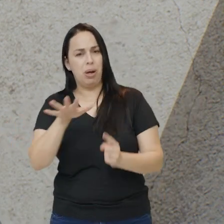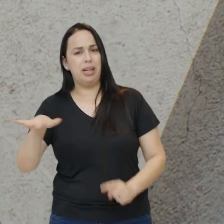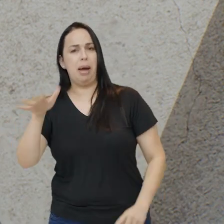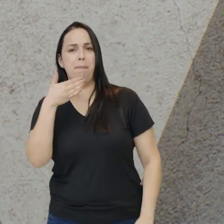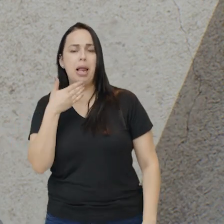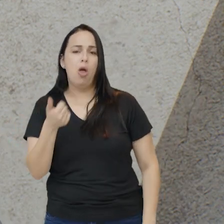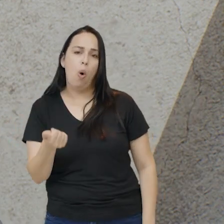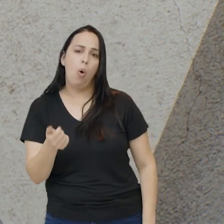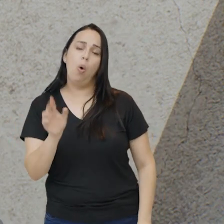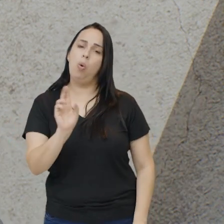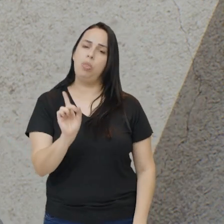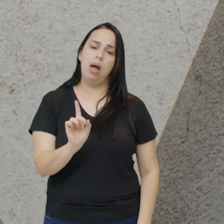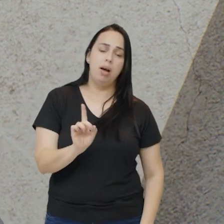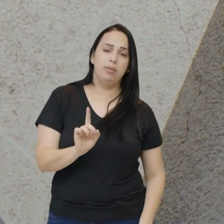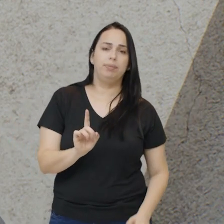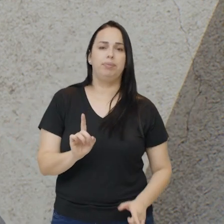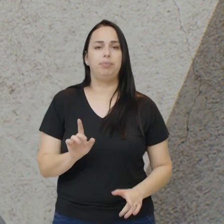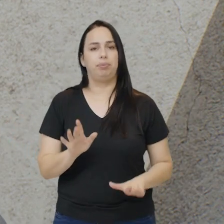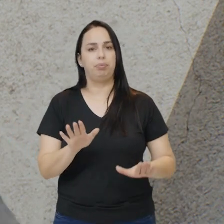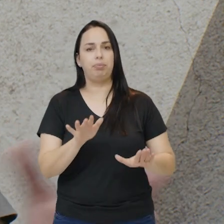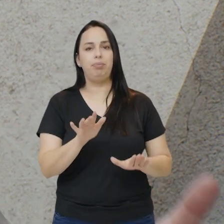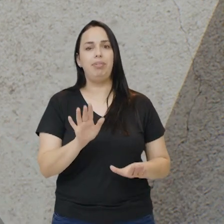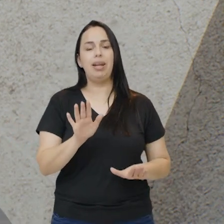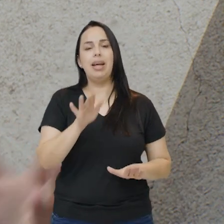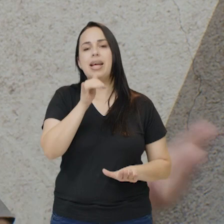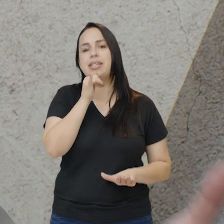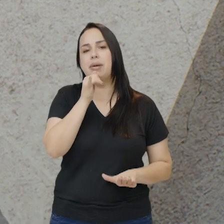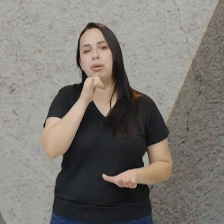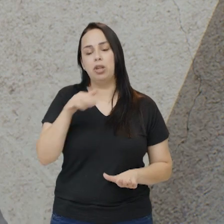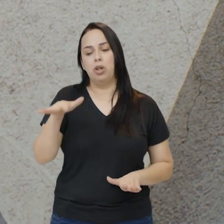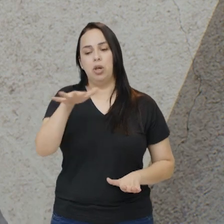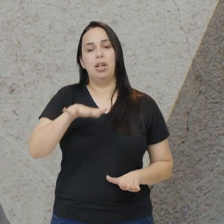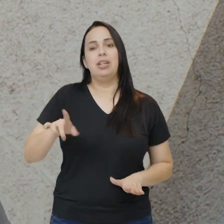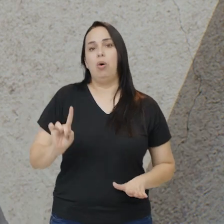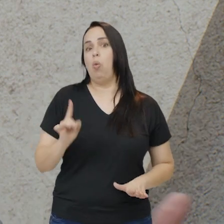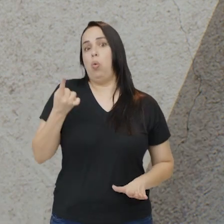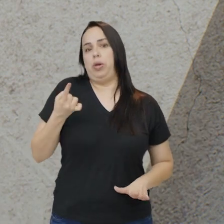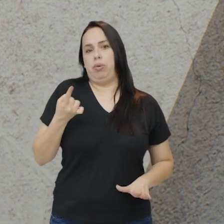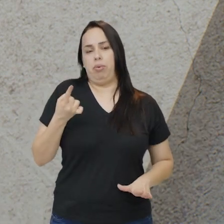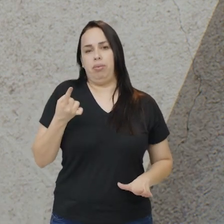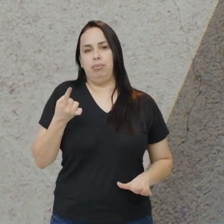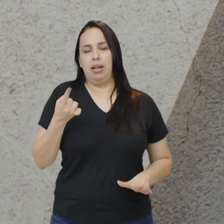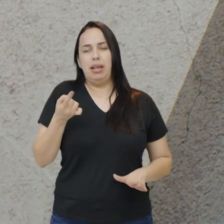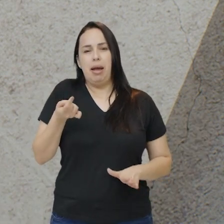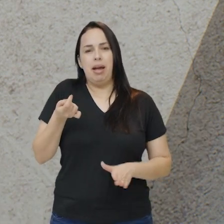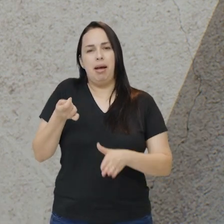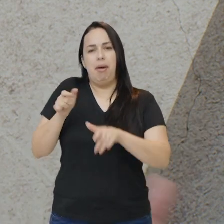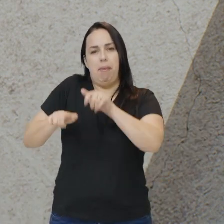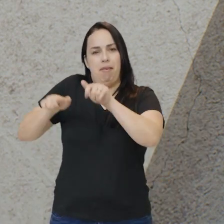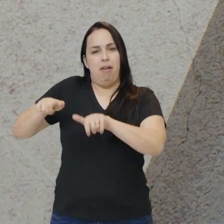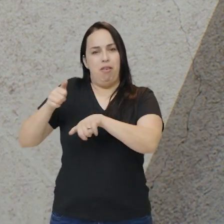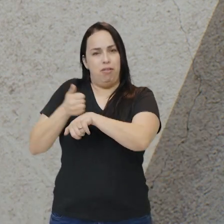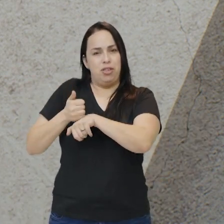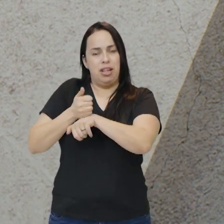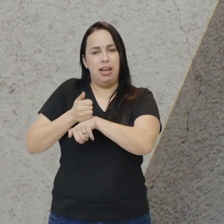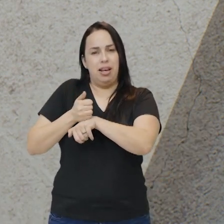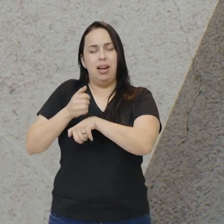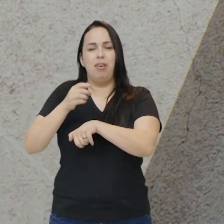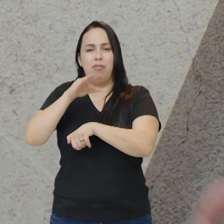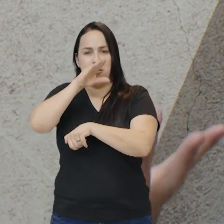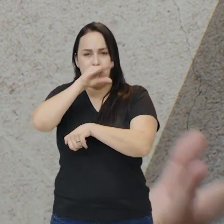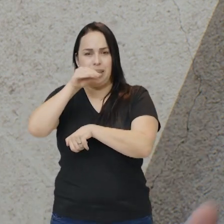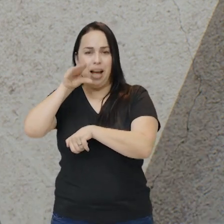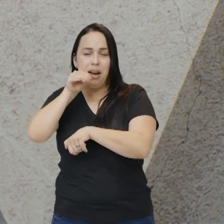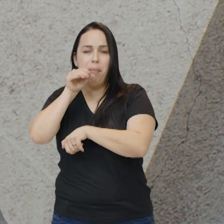um atendente de um setor que, por exemplo, ele é único, tem poucas pessoas, isso é muito mais difícil de acontecer.